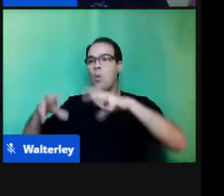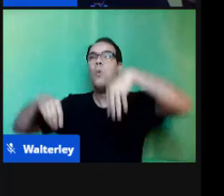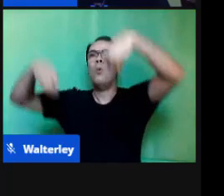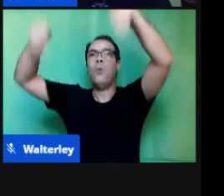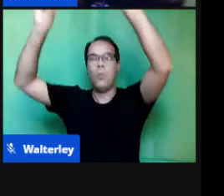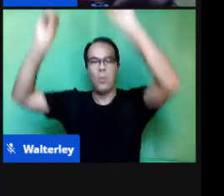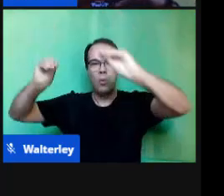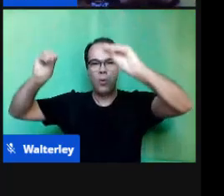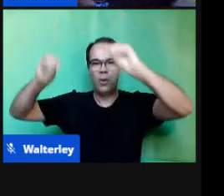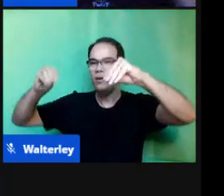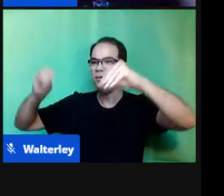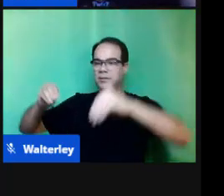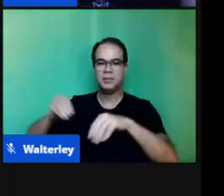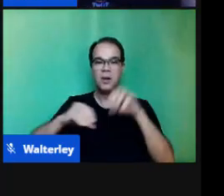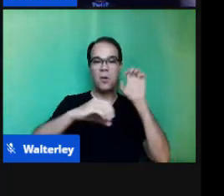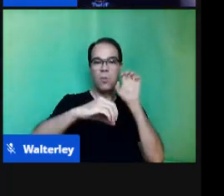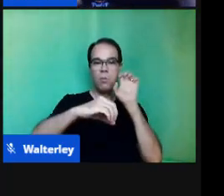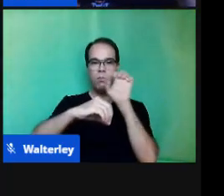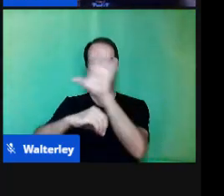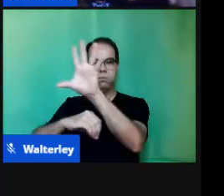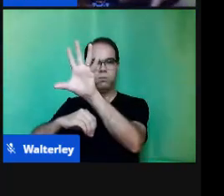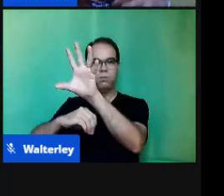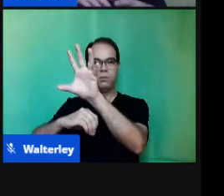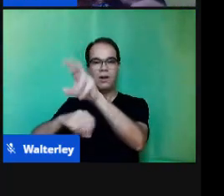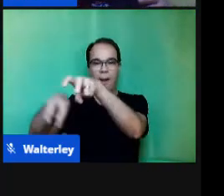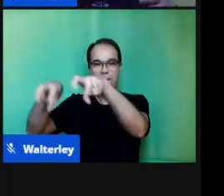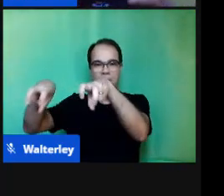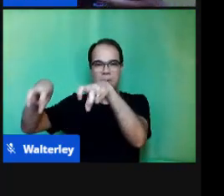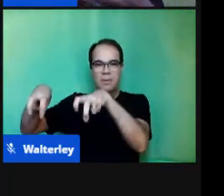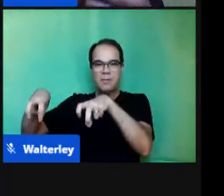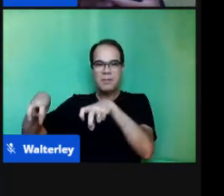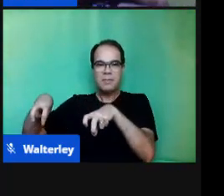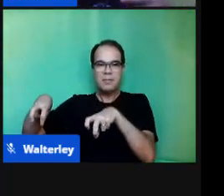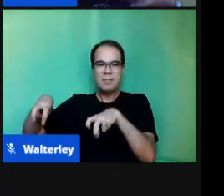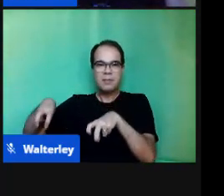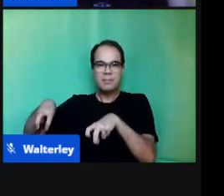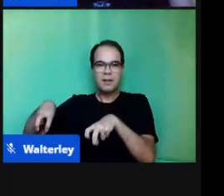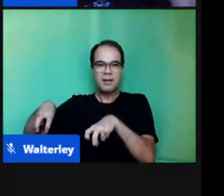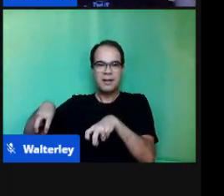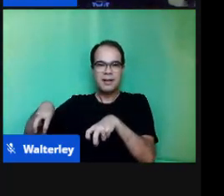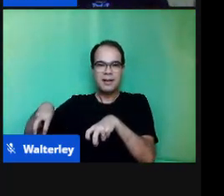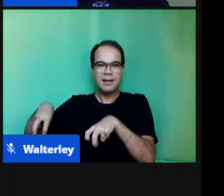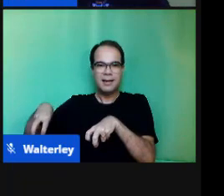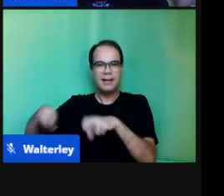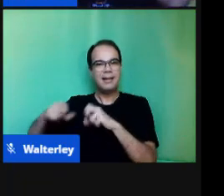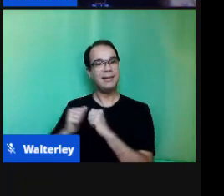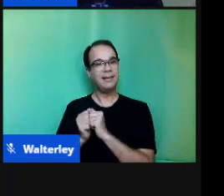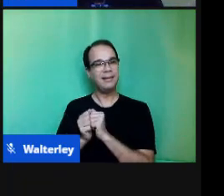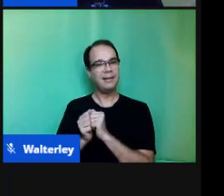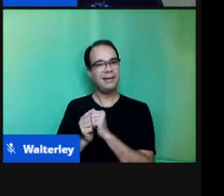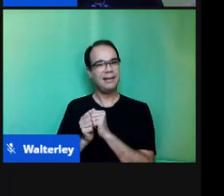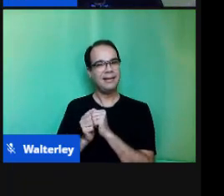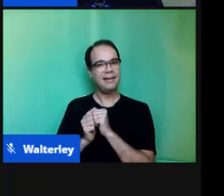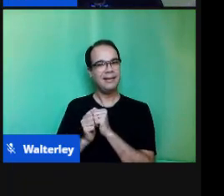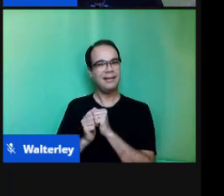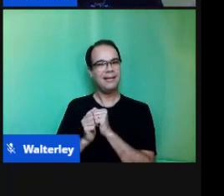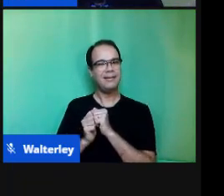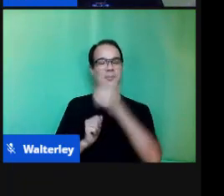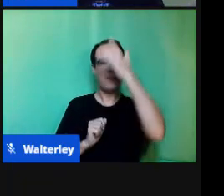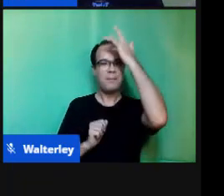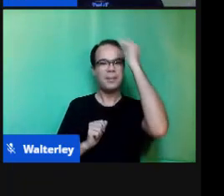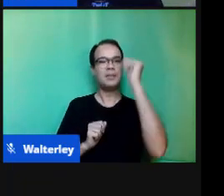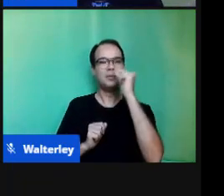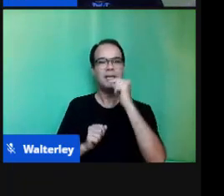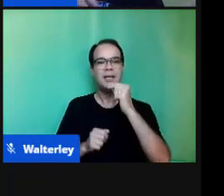de um filme natural. Simplesmente é quase que nem aquela exibição do trem chegando na ferrovia, exibiram algumas imagens na cidade de